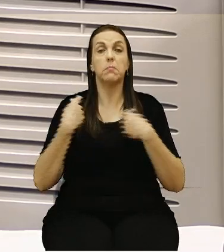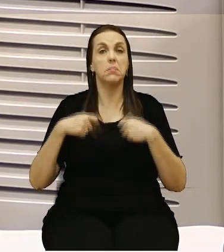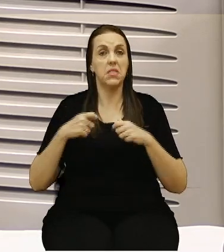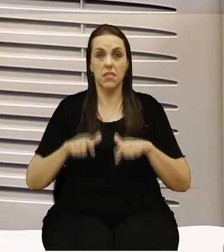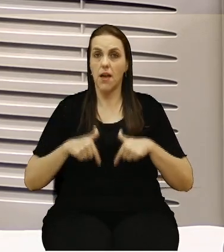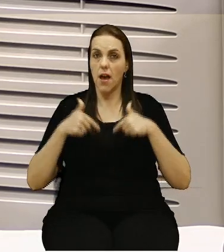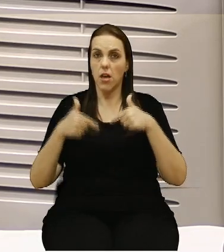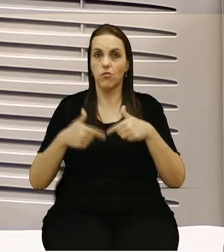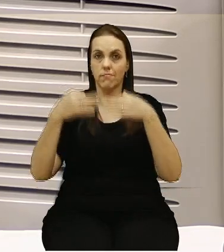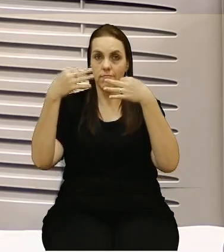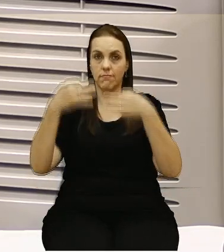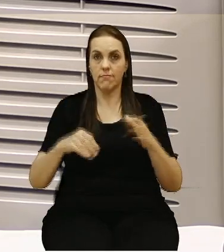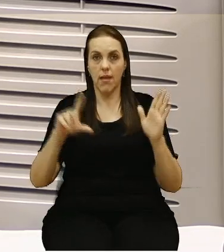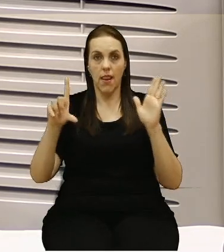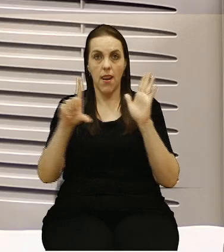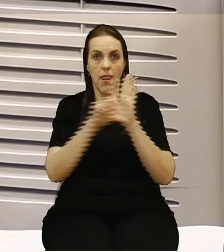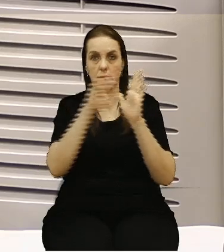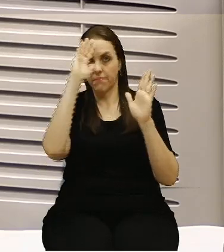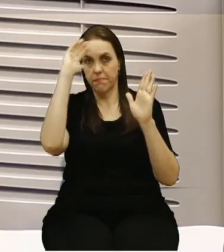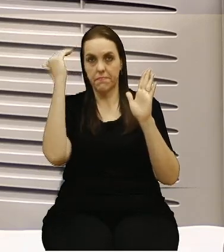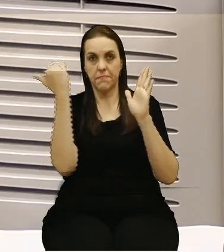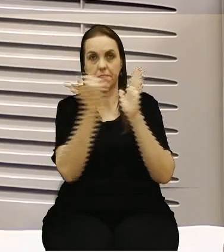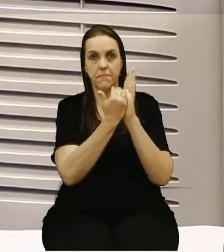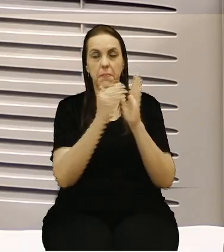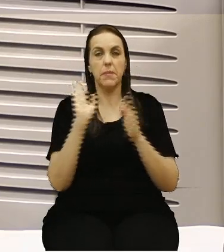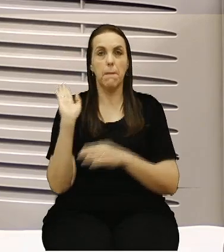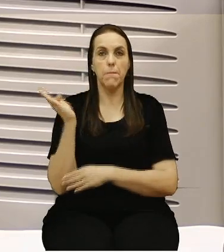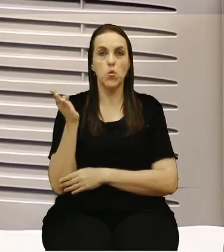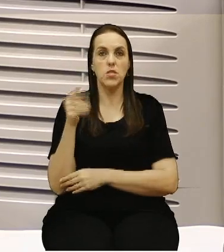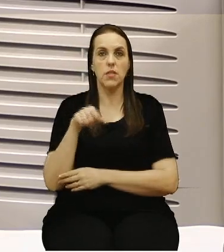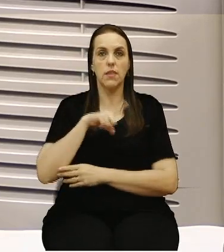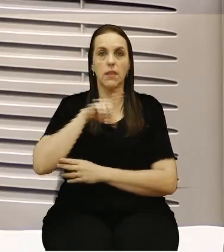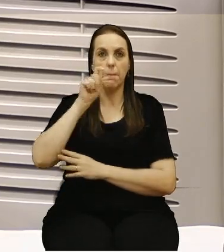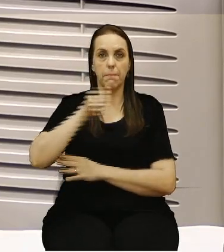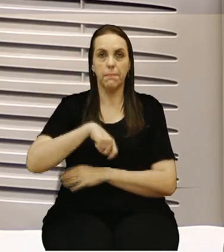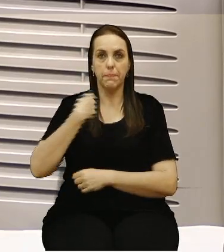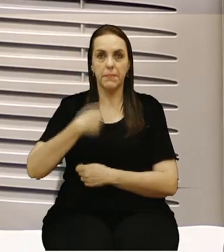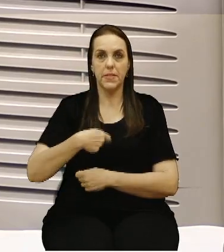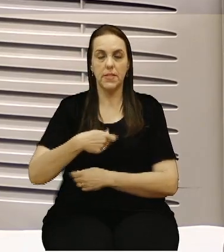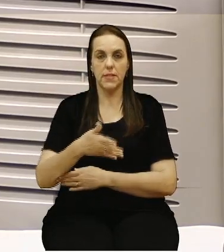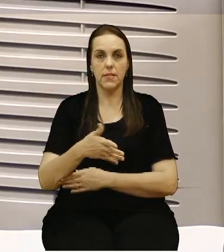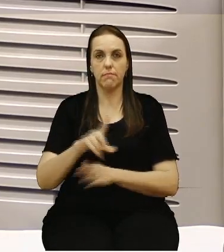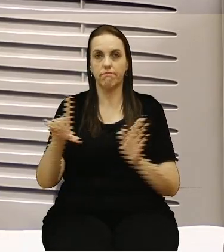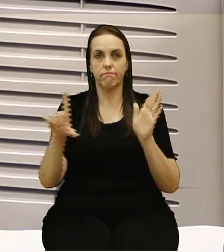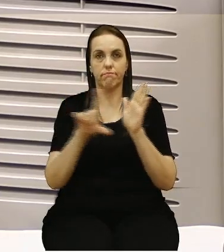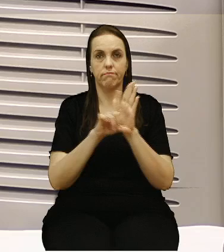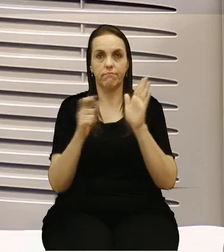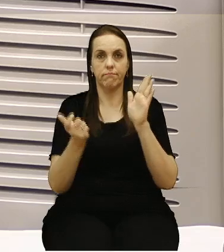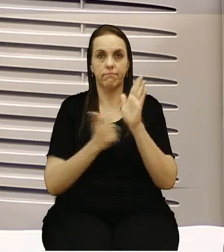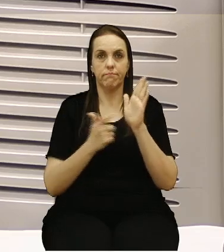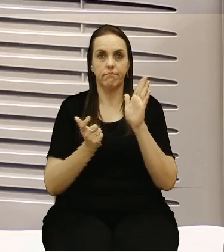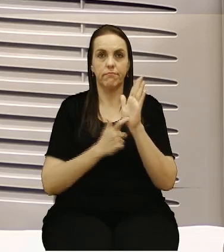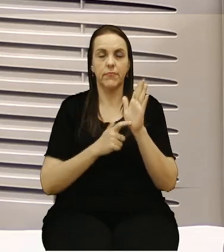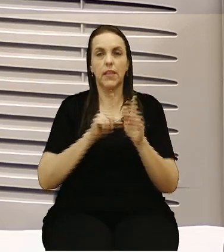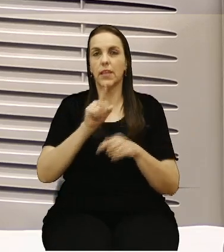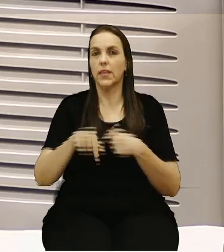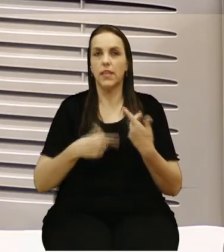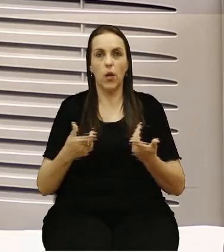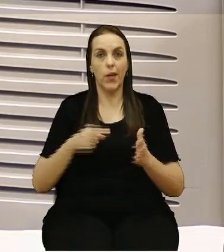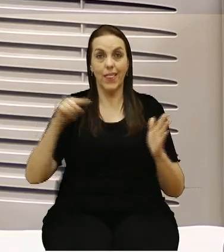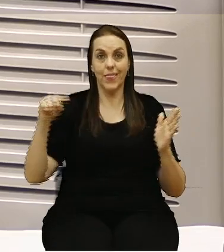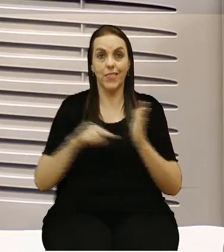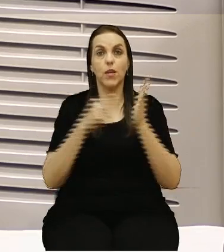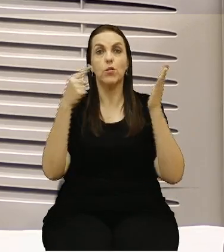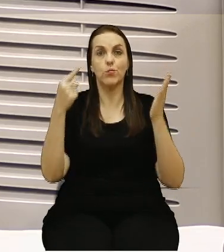com os rigores da lei, tem que ser punido, enfim, tudo dentro das devidas legalidades. Então, essa denúncia veio,